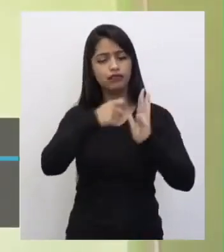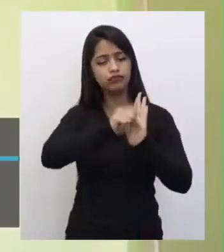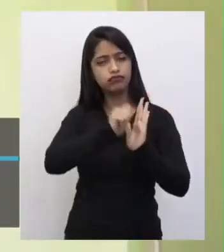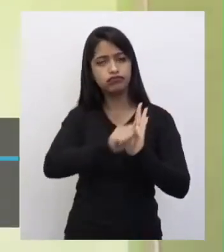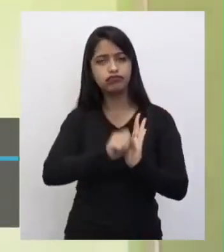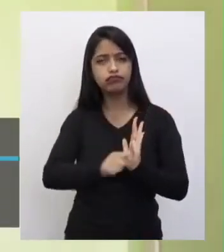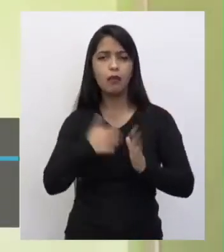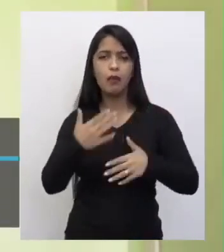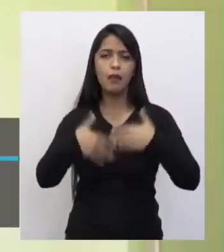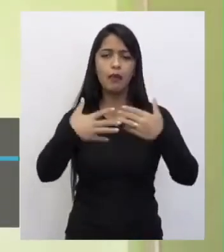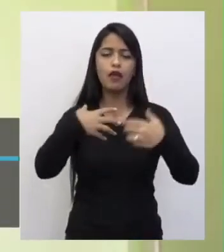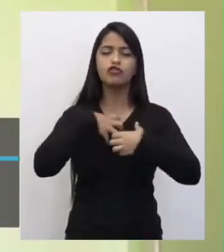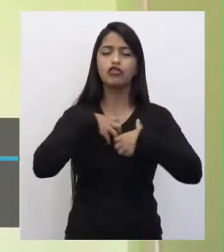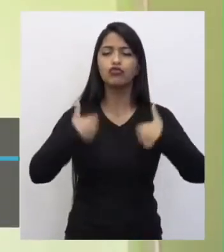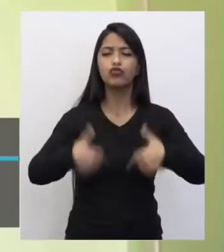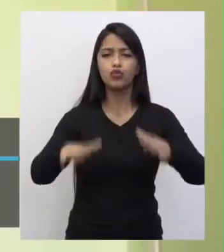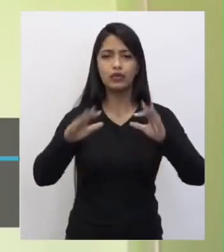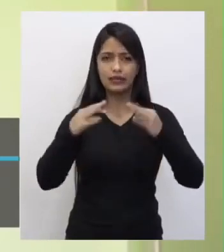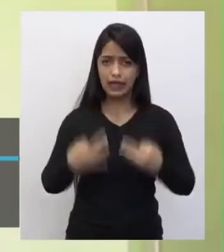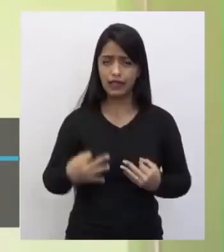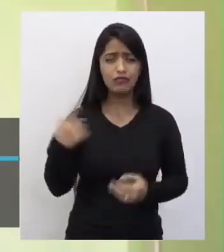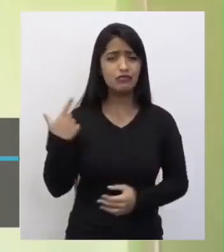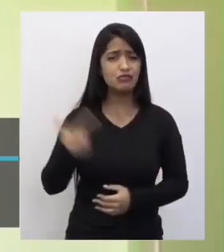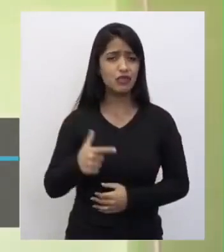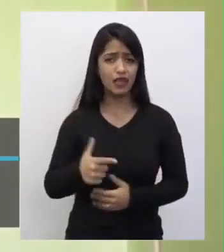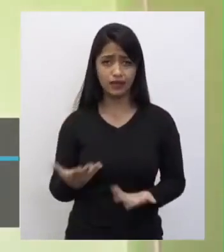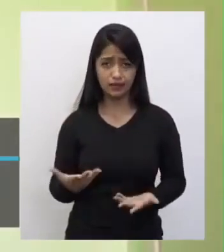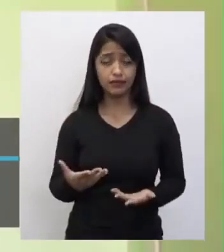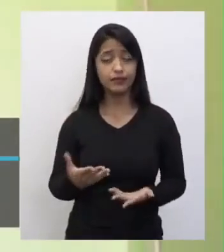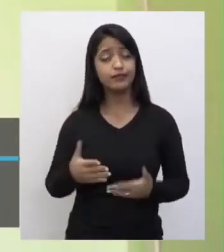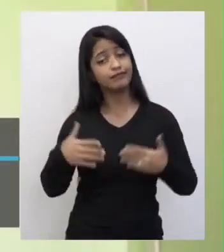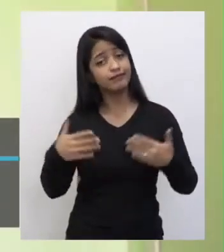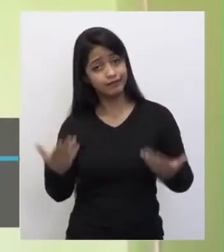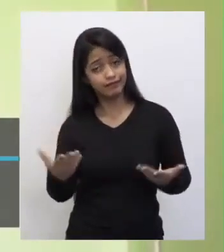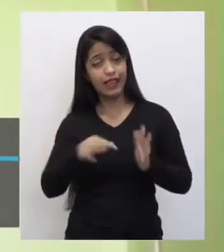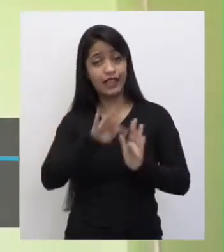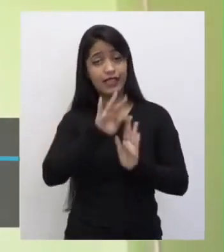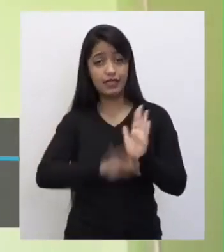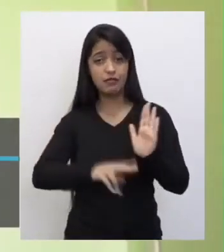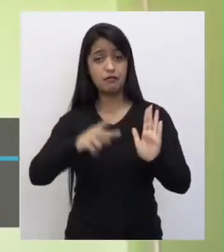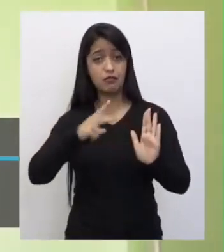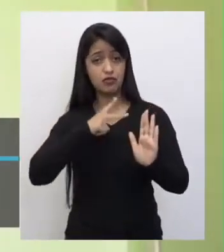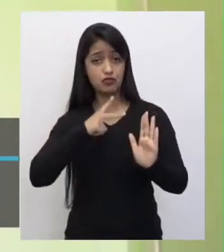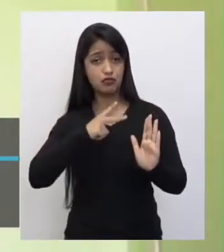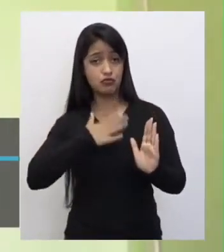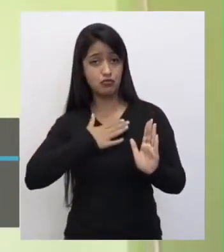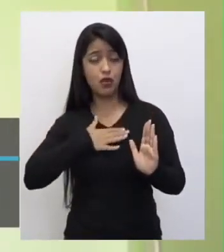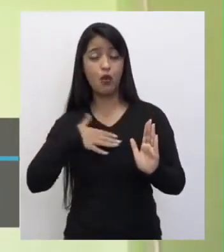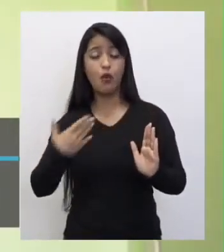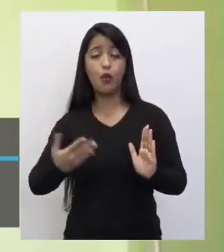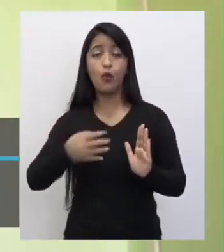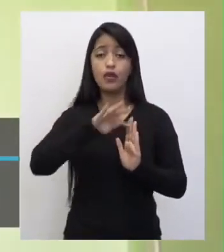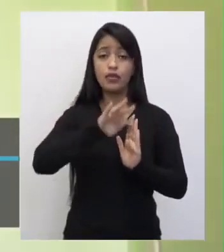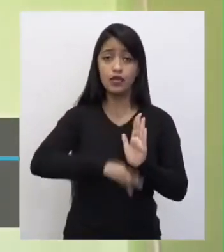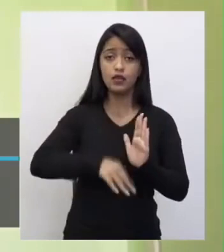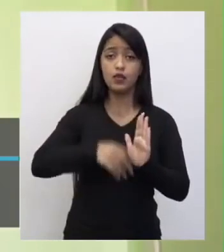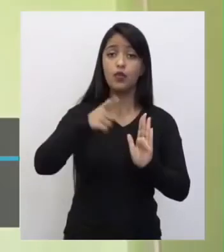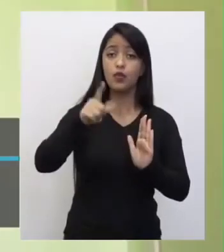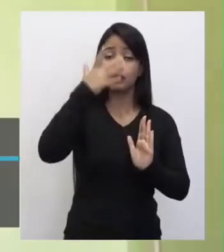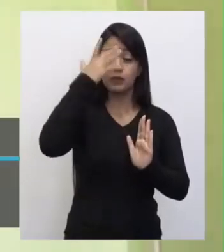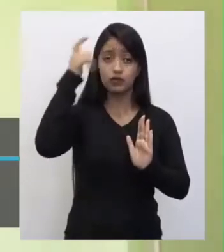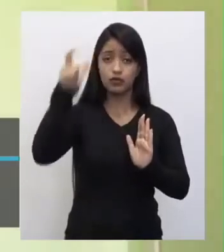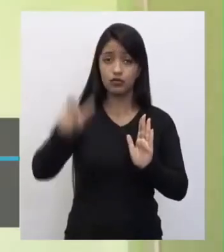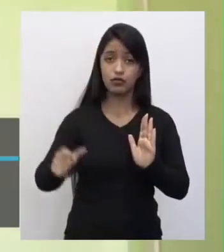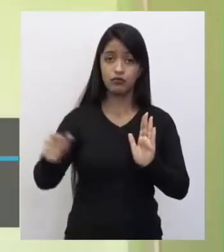Então, independente de ser para mim ou ser para os outros, eu devo ter essa preocupação com a coesão